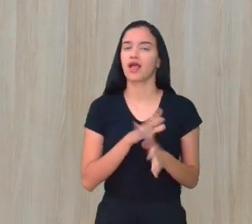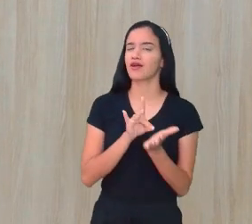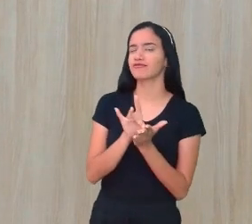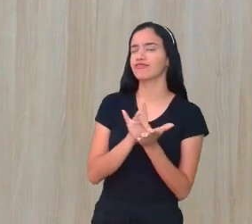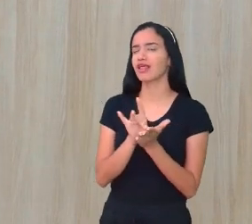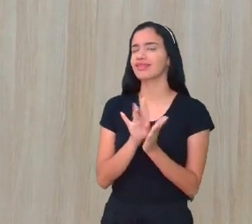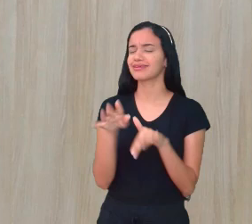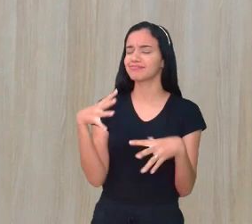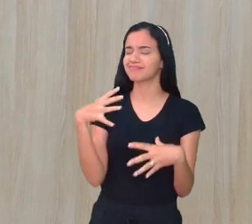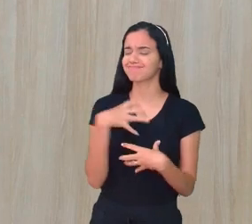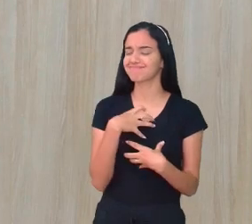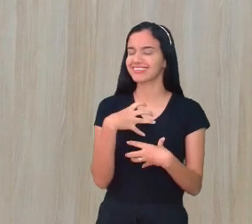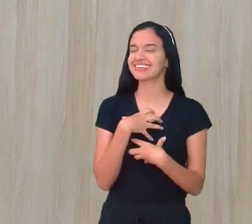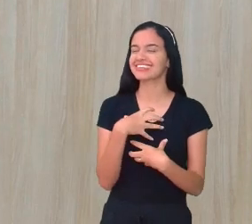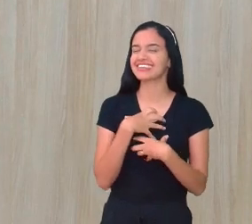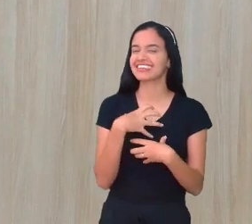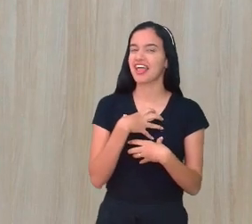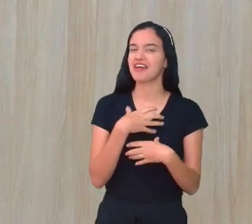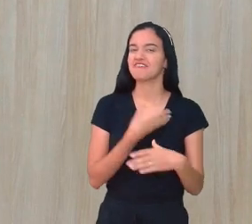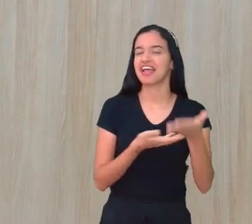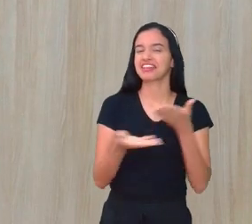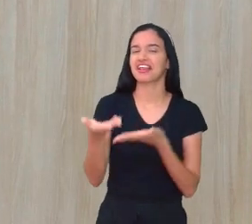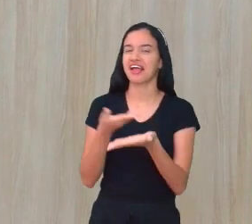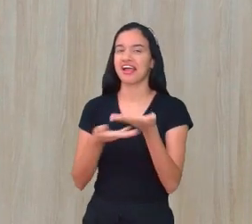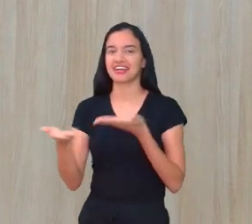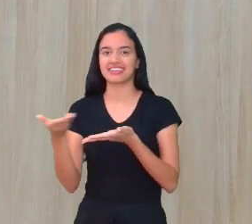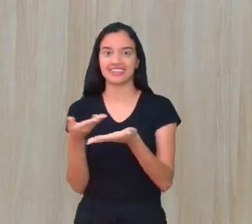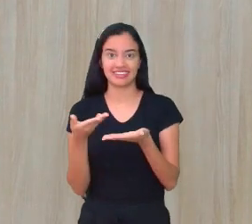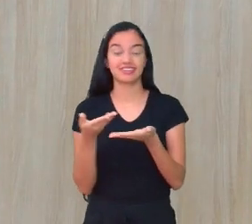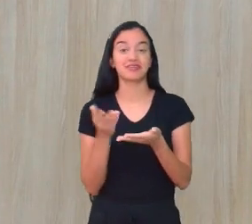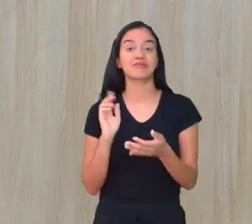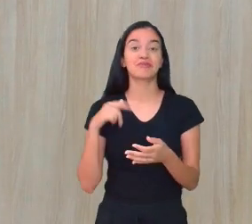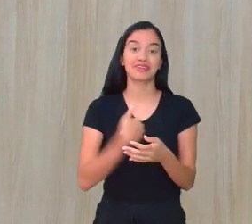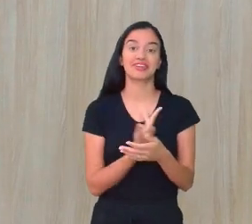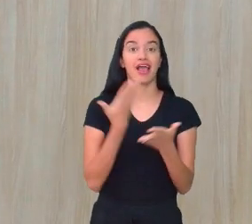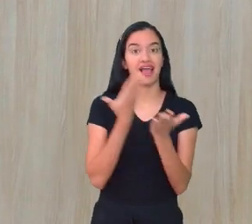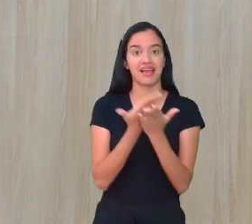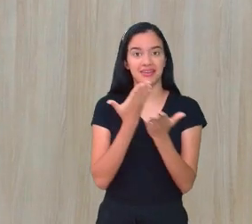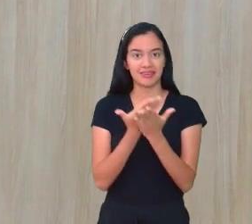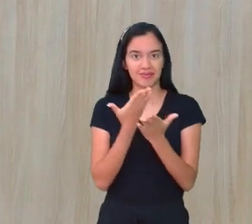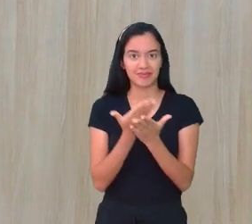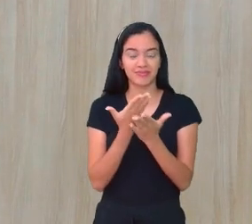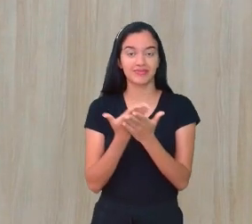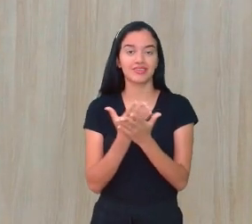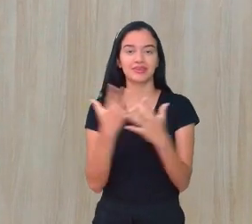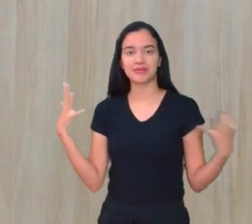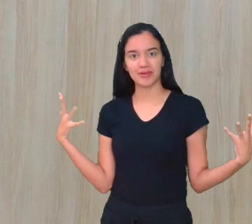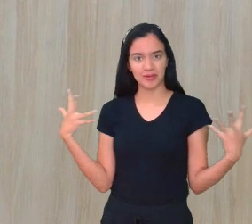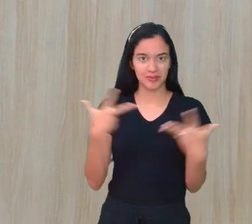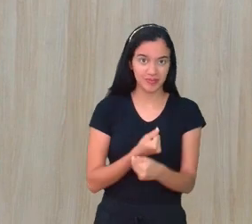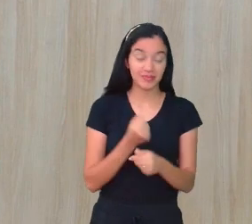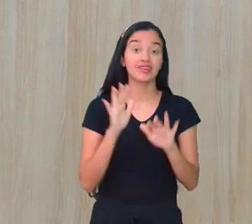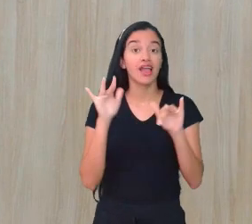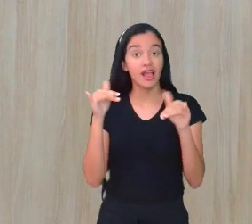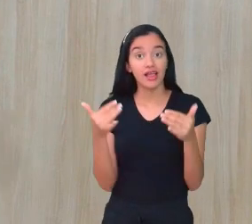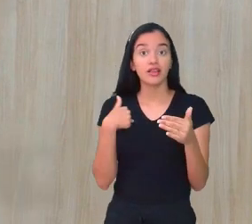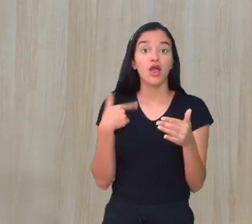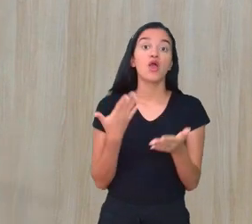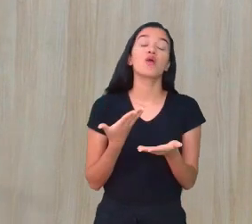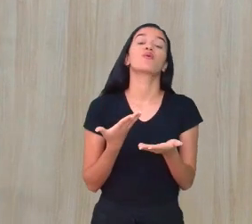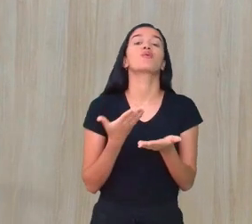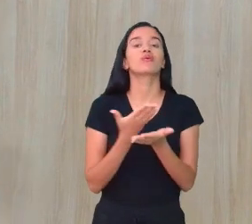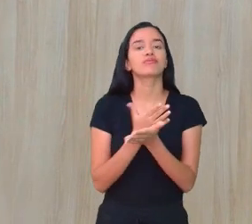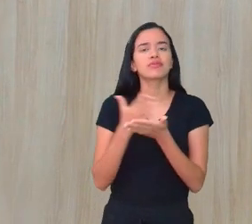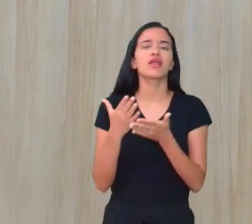está sentindo aqui, né? A gente vai trocando essa energia para que a gente faça essa aula ser incrível. Então, quero começar